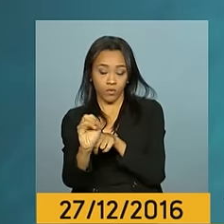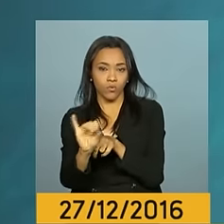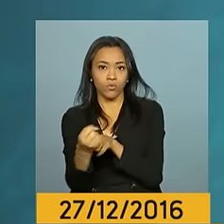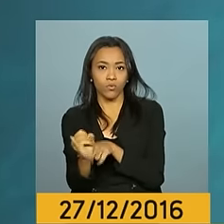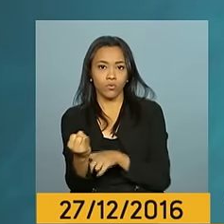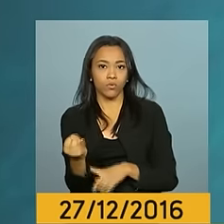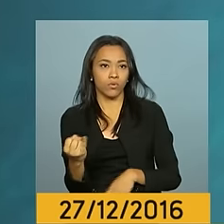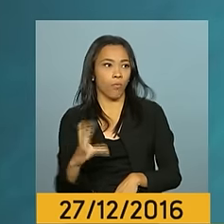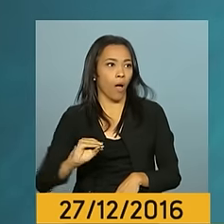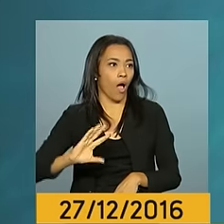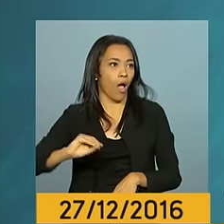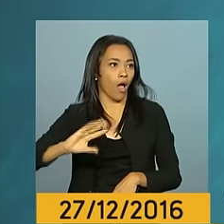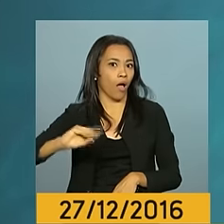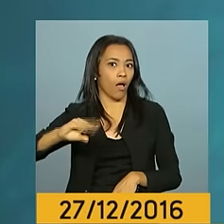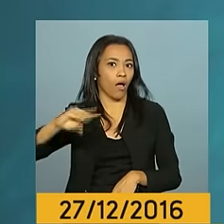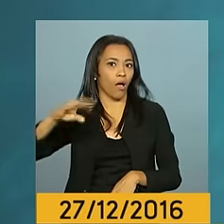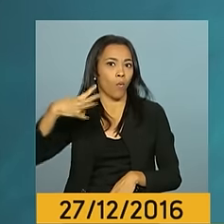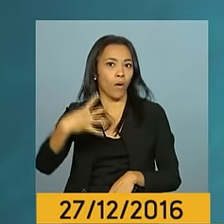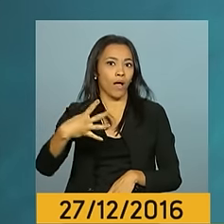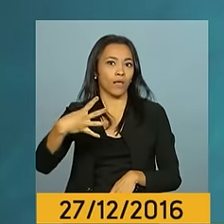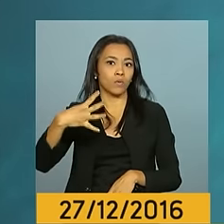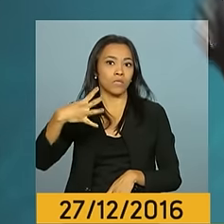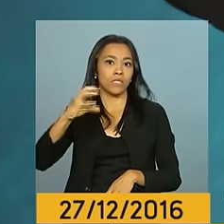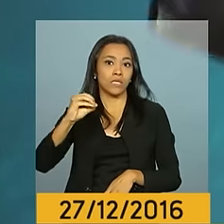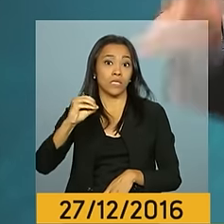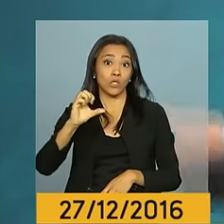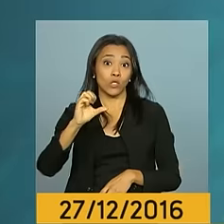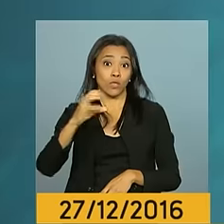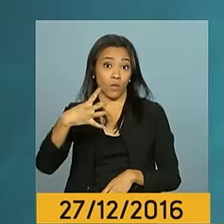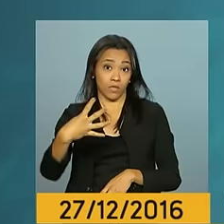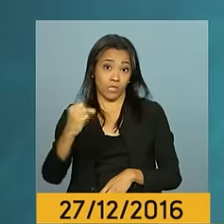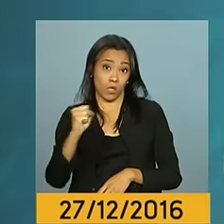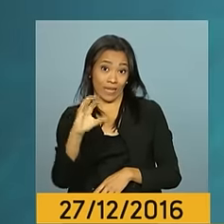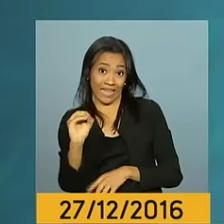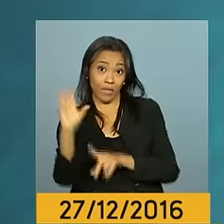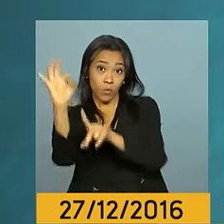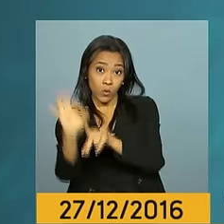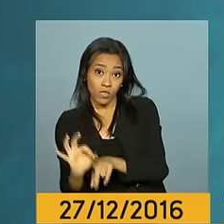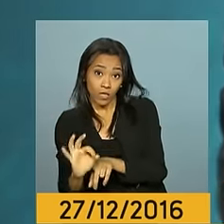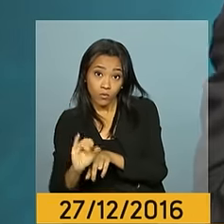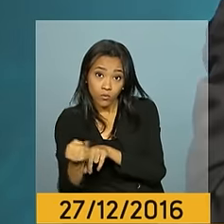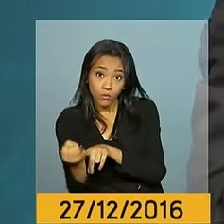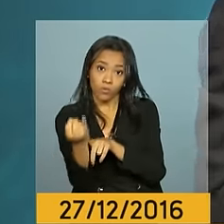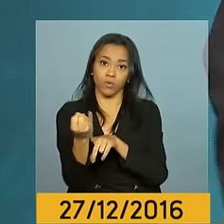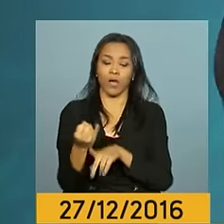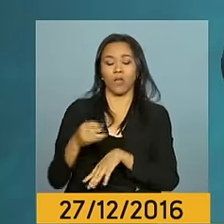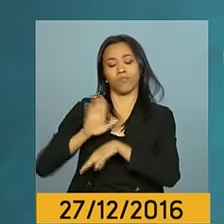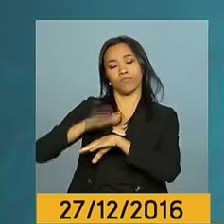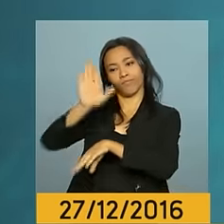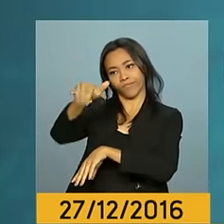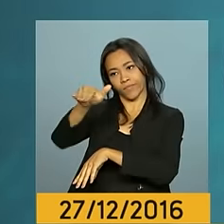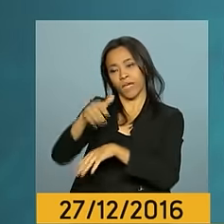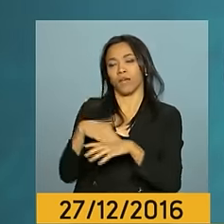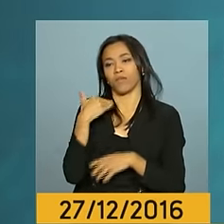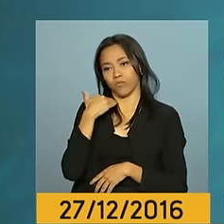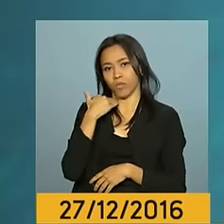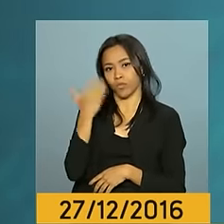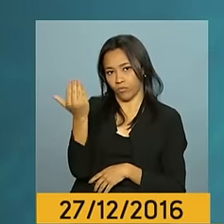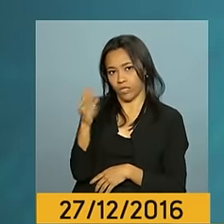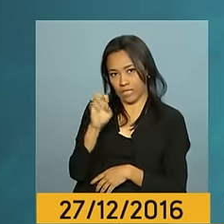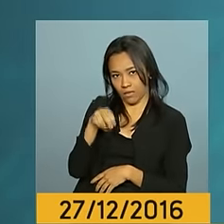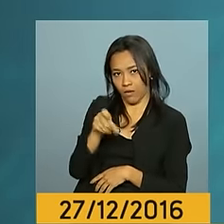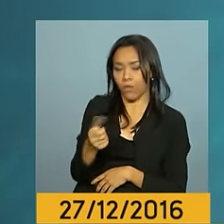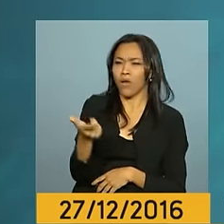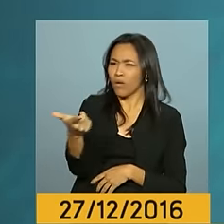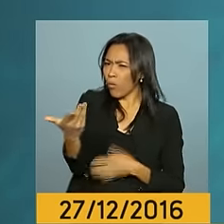de 480 por. um dia eu chamei o ministro A Fazenda o presidente do Banco Central e disse olha inadmissível isso daí